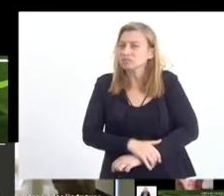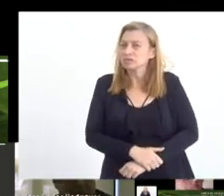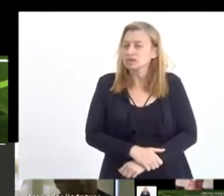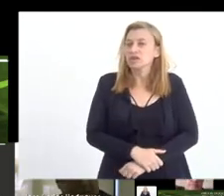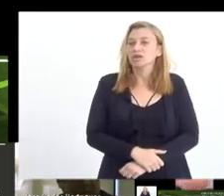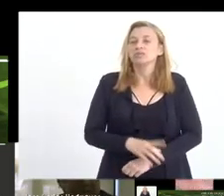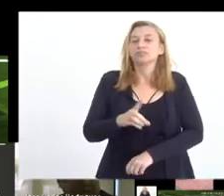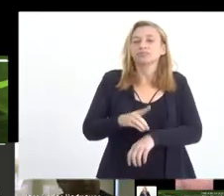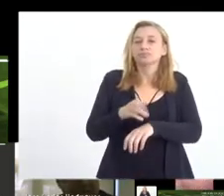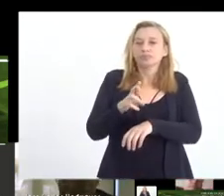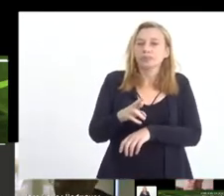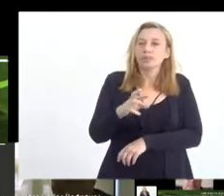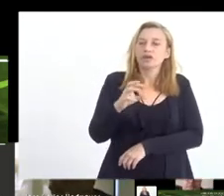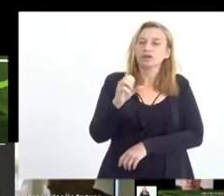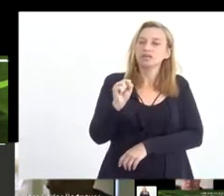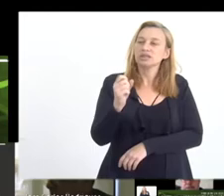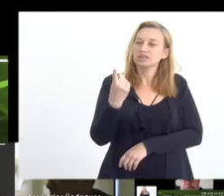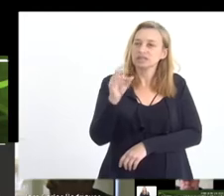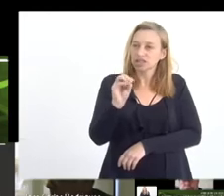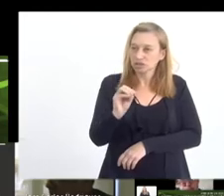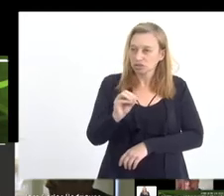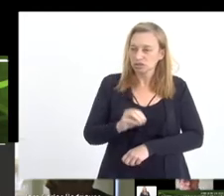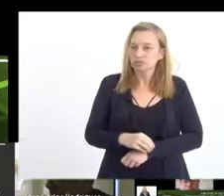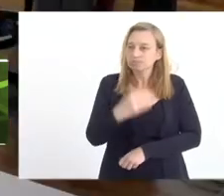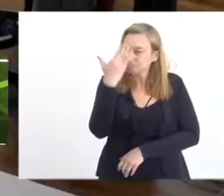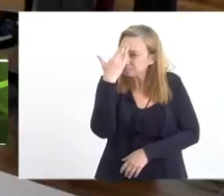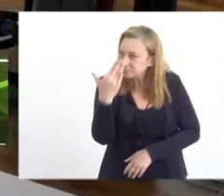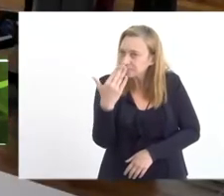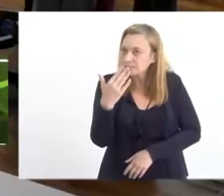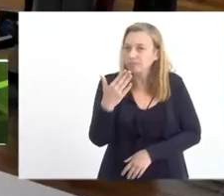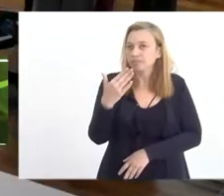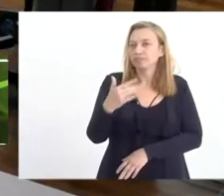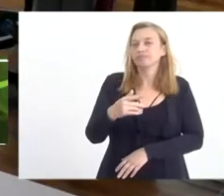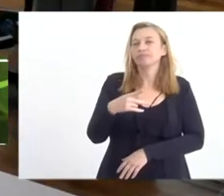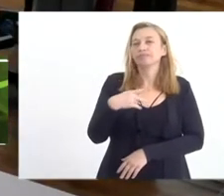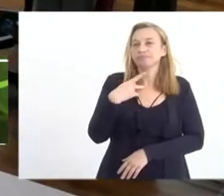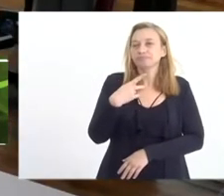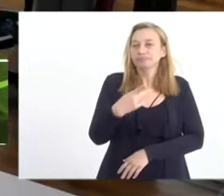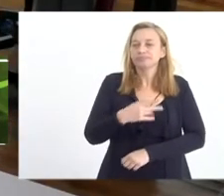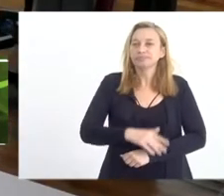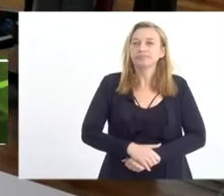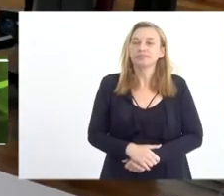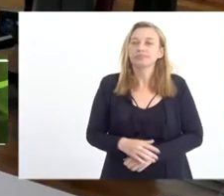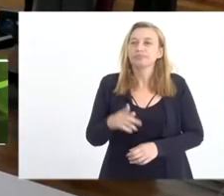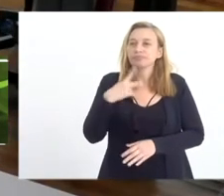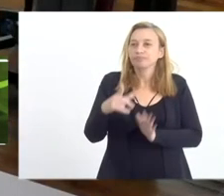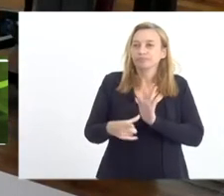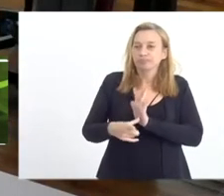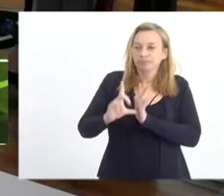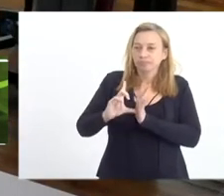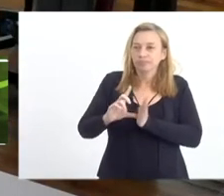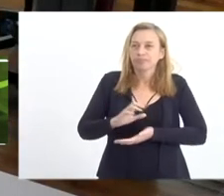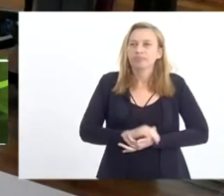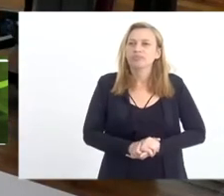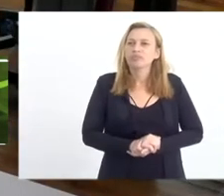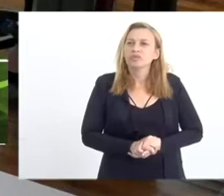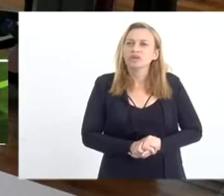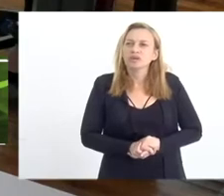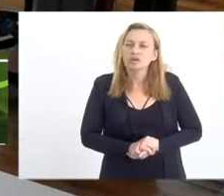Doutor Sérgio, obrigado. Um prazer pela contribuição. Como eu falei anteriormente,